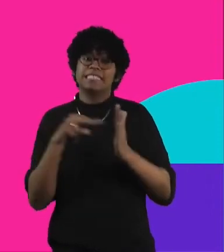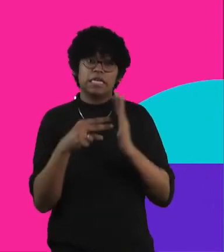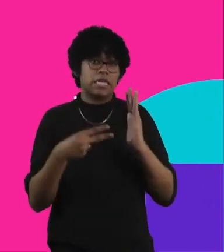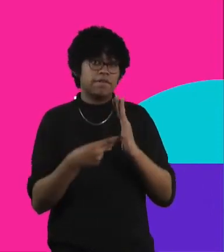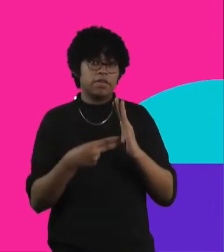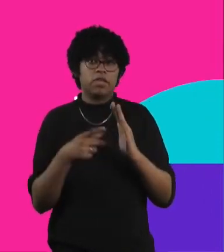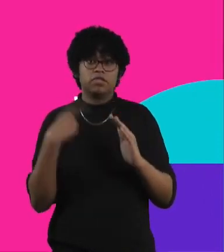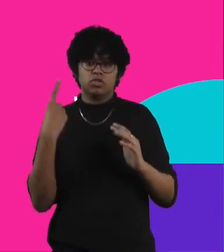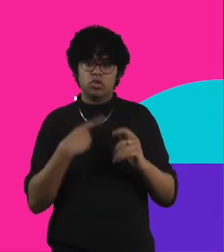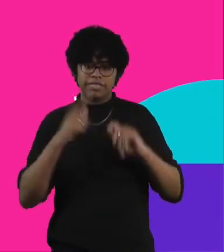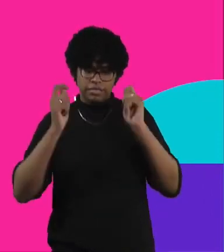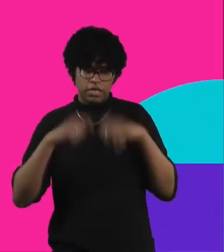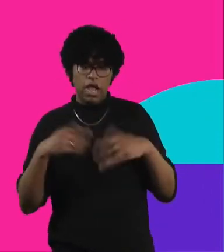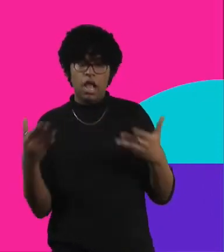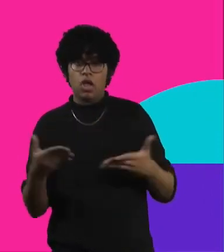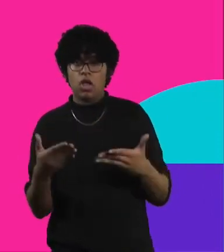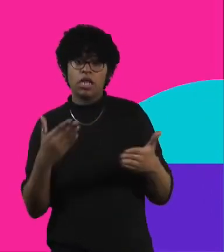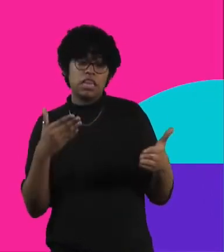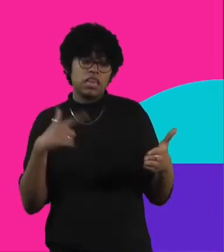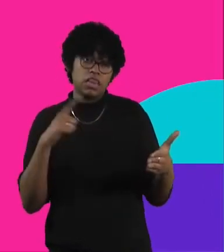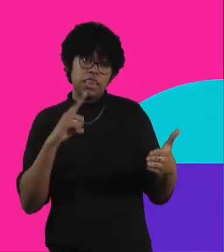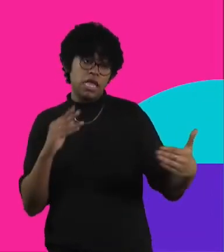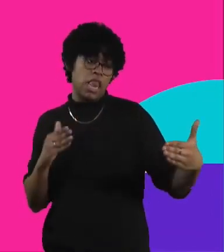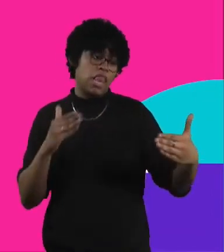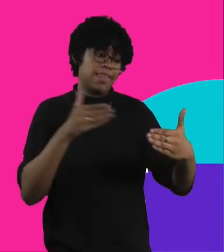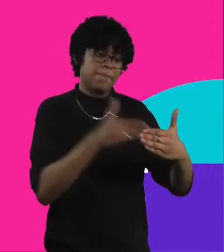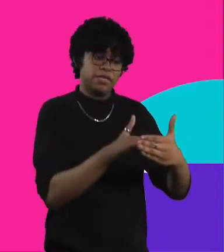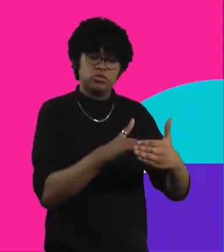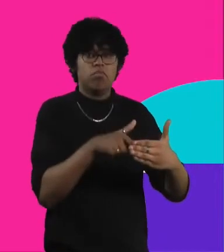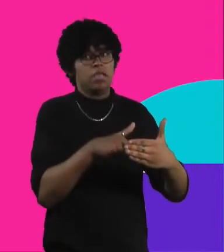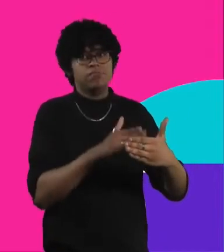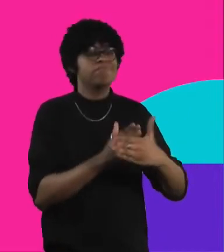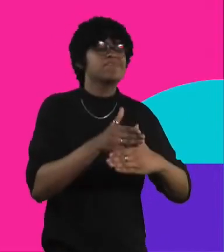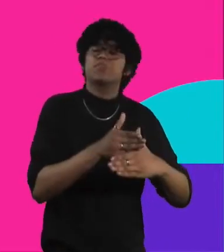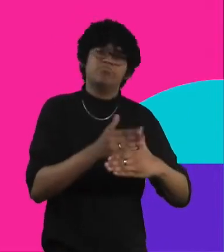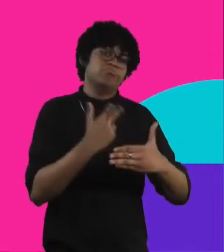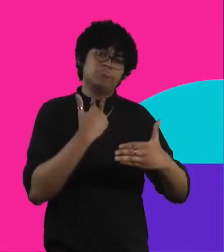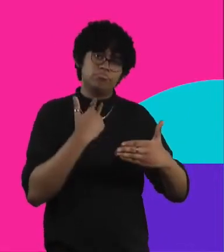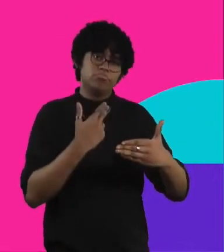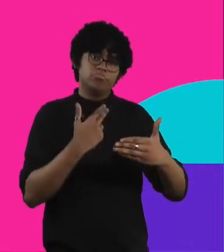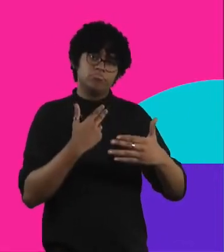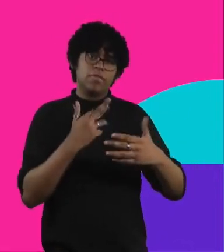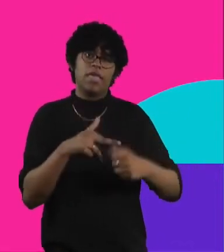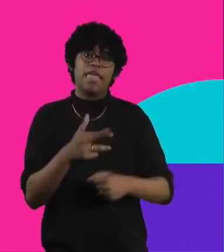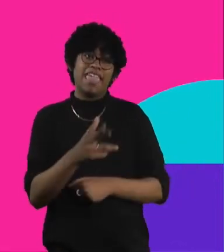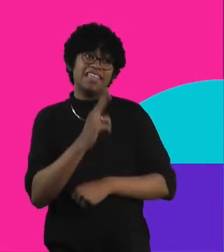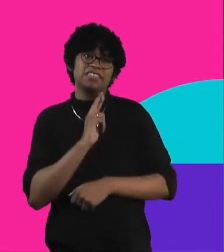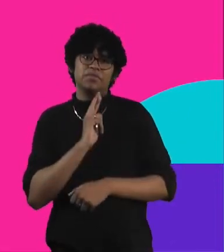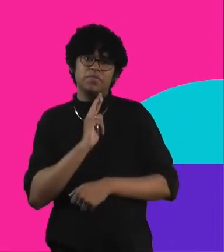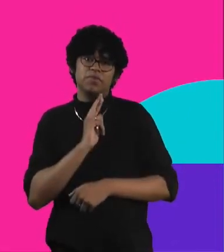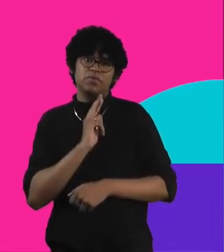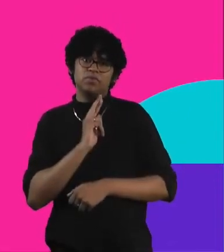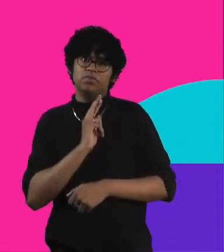atual capacidade que você tem, você consegue chegar até um determinado ponto. Você não vai dizer, você não vai responder o seu resultado de médio